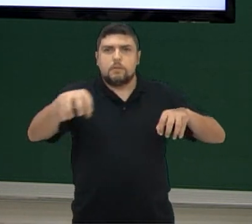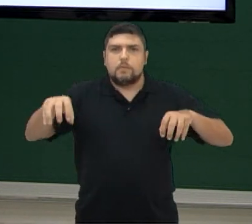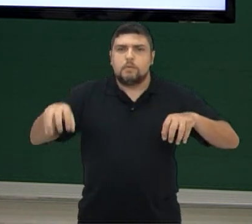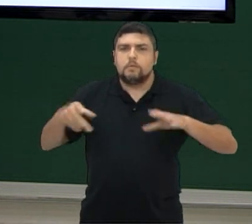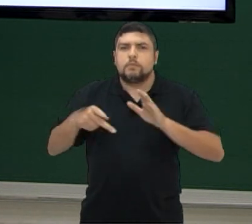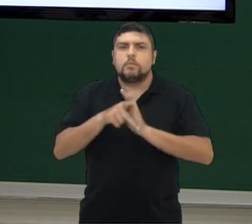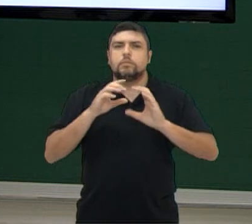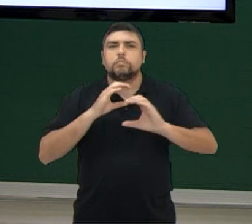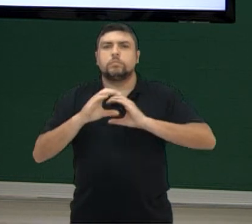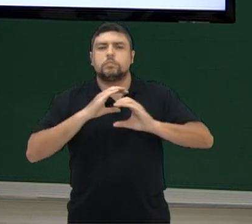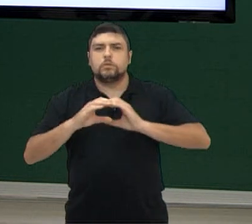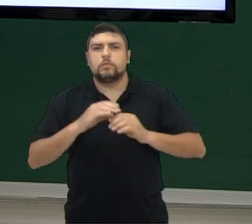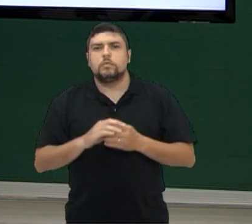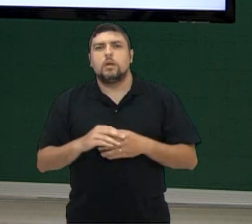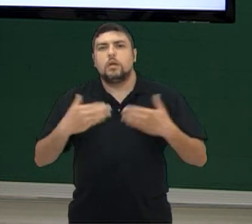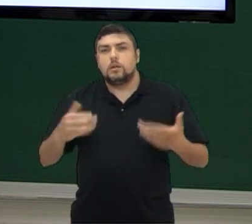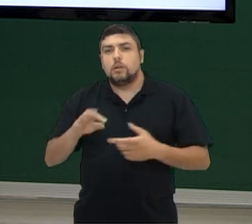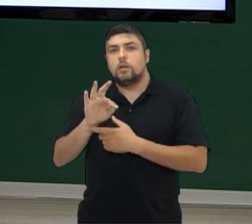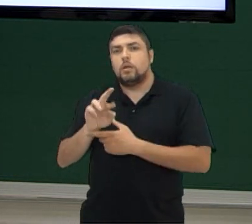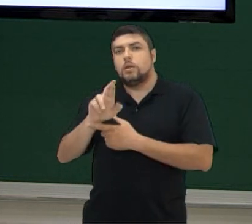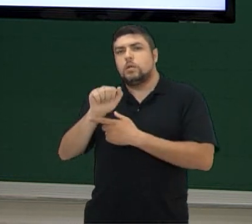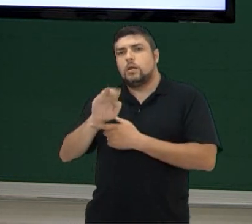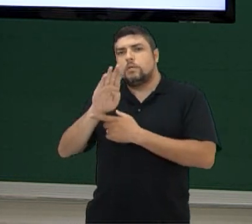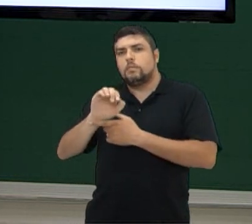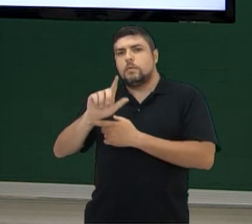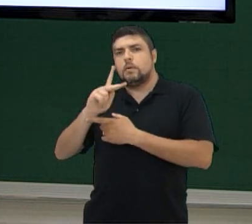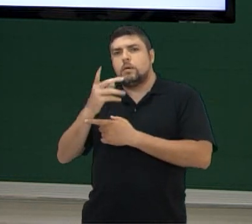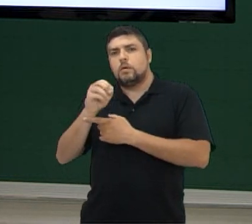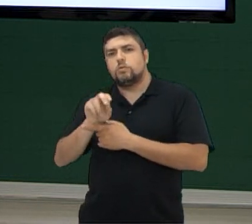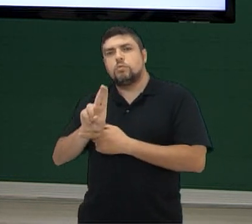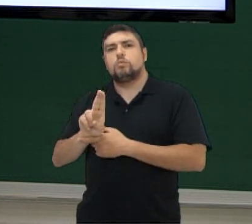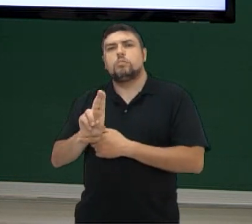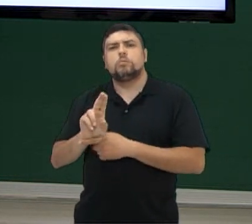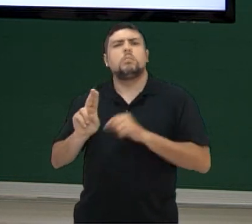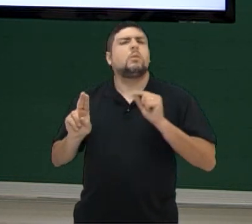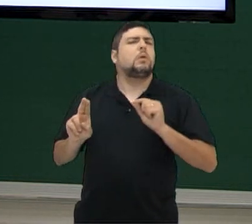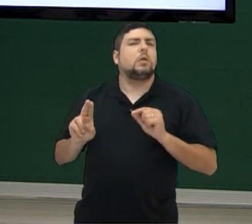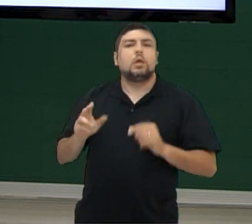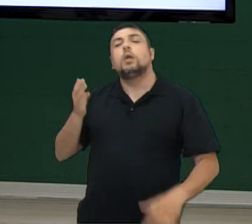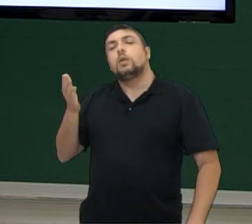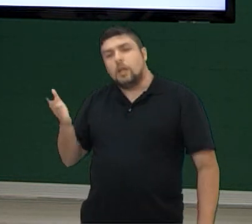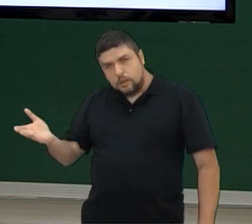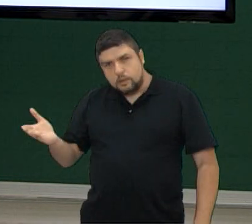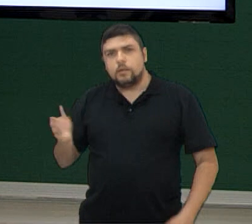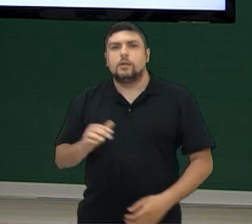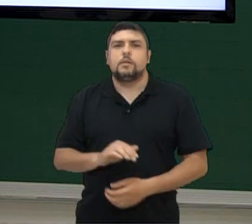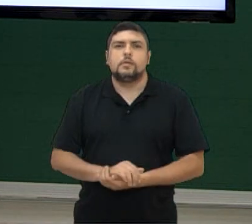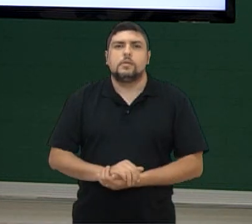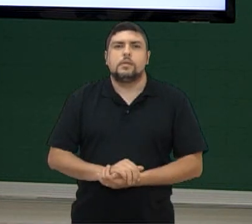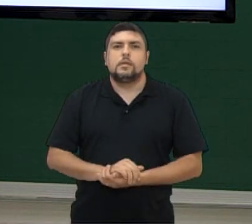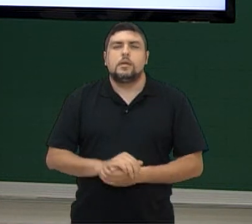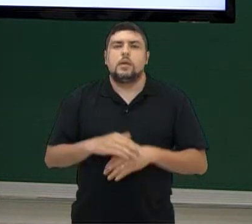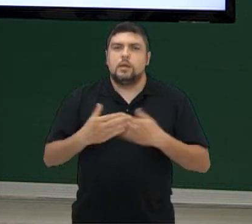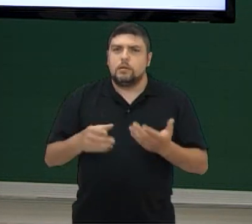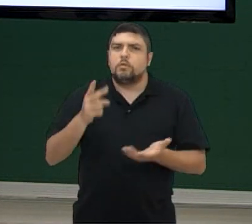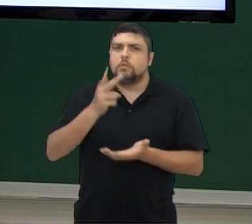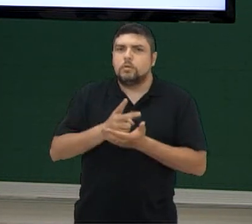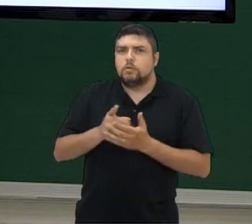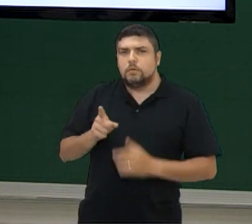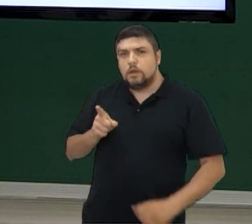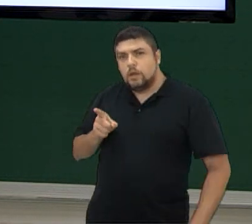aquele passado que já aconteceu. Né? Quem trabalhou? Ele, o Maurício de Souza. De novo, a gente tem ali, né, fazendo referência a